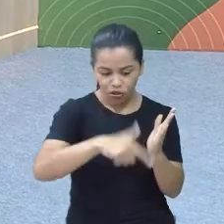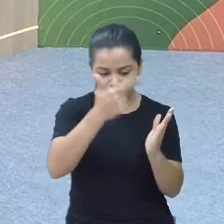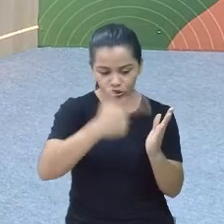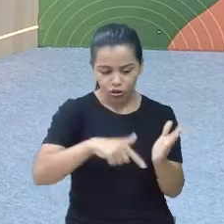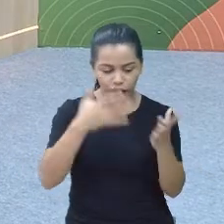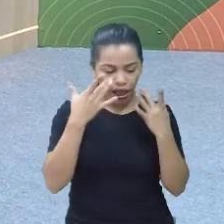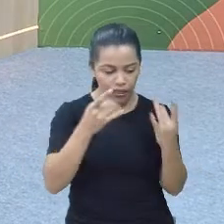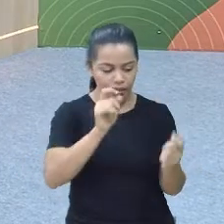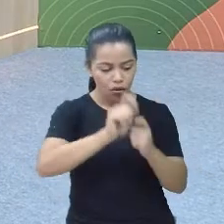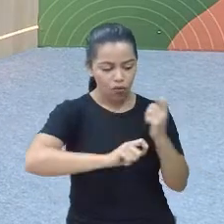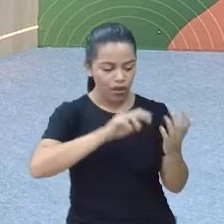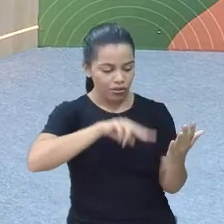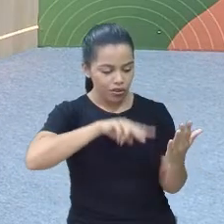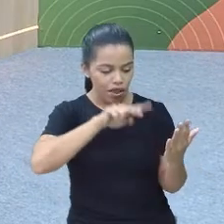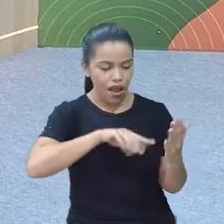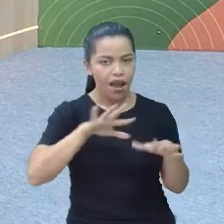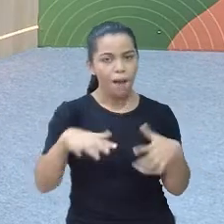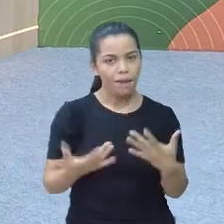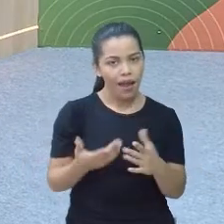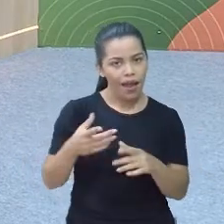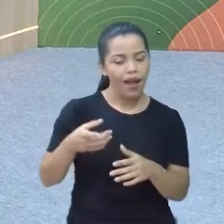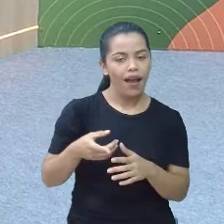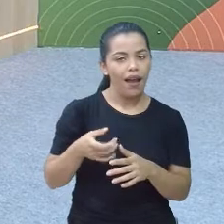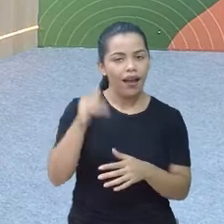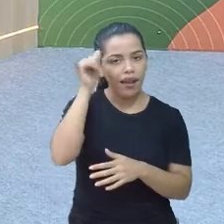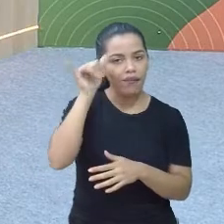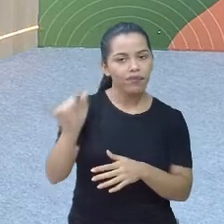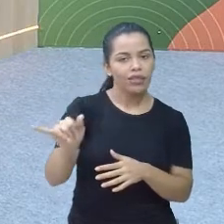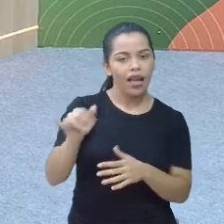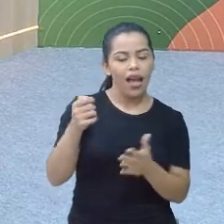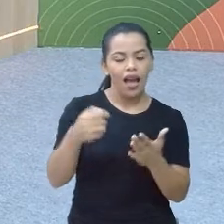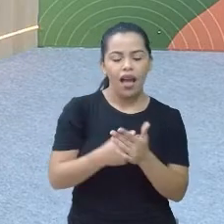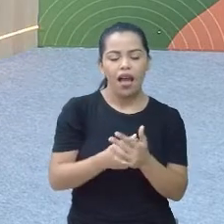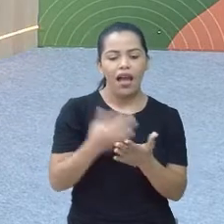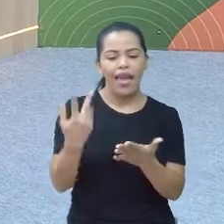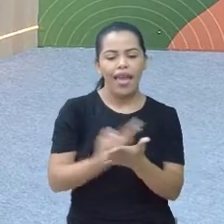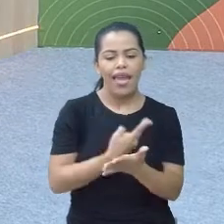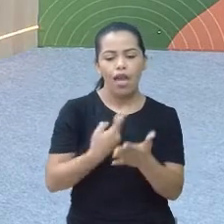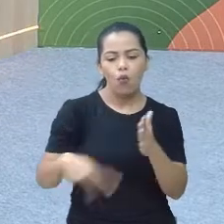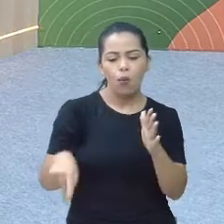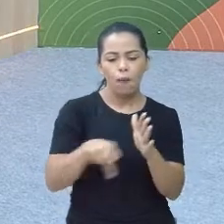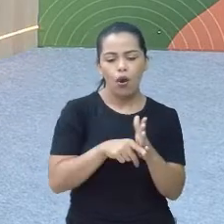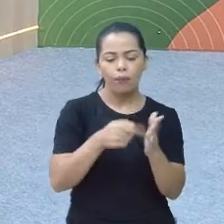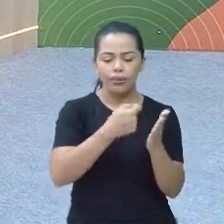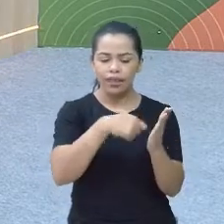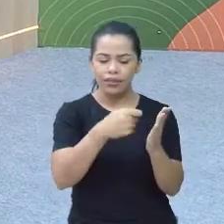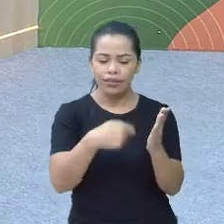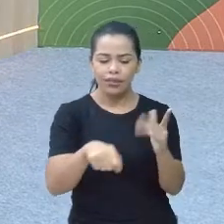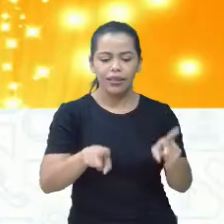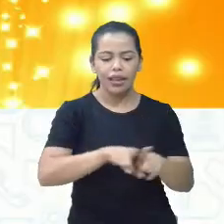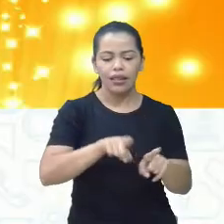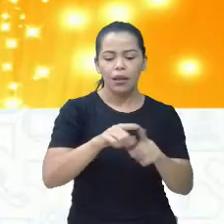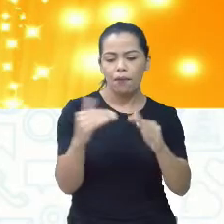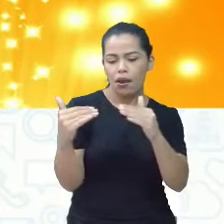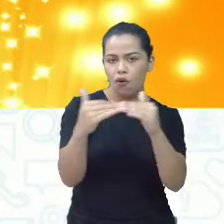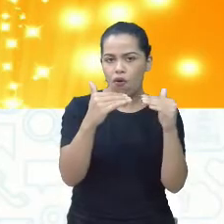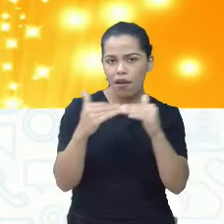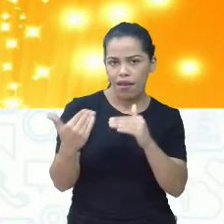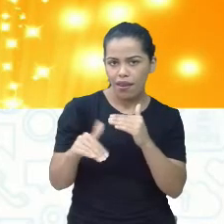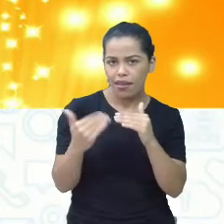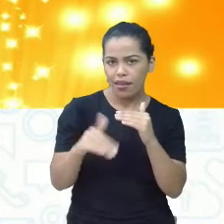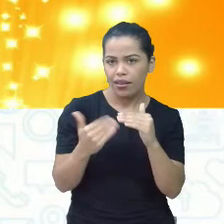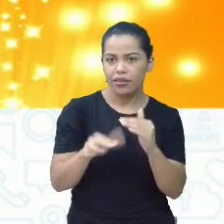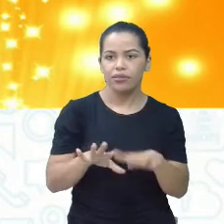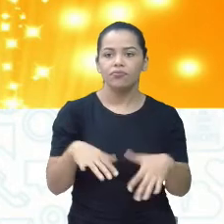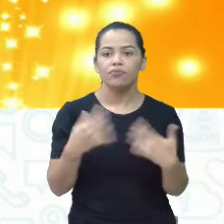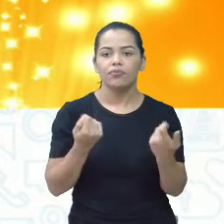gente está fazendo, para evitar tanto os erros ortográficos quanto os erros de incoerência, tá certo? A revisão, ela consiste em checar